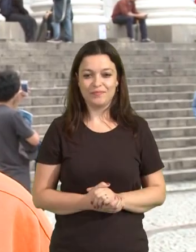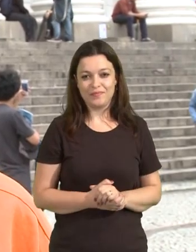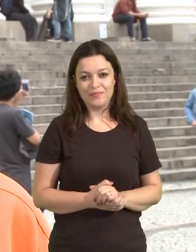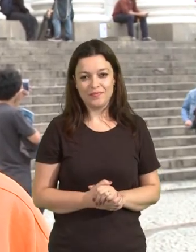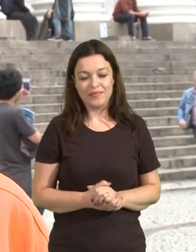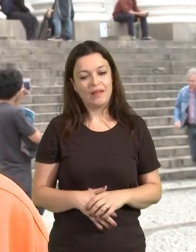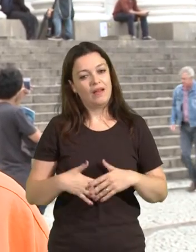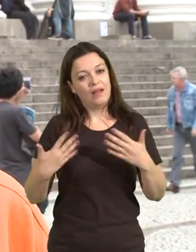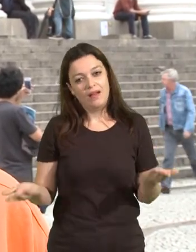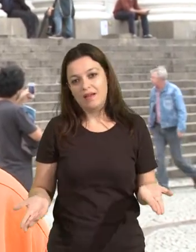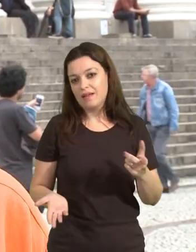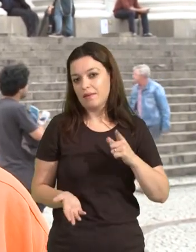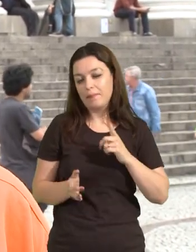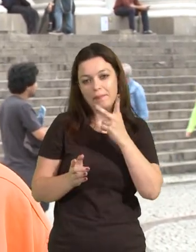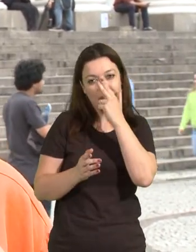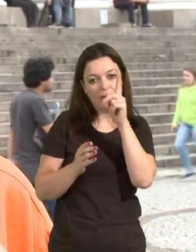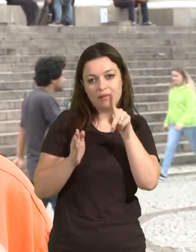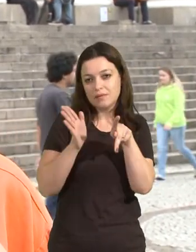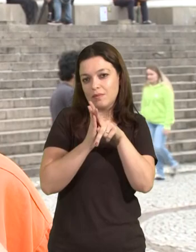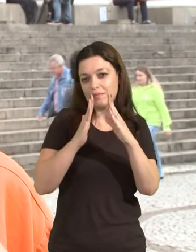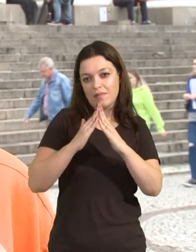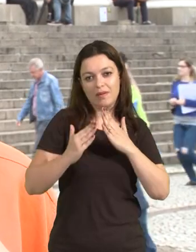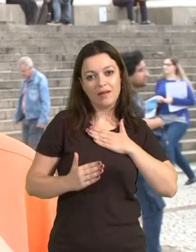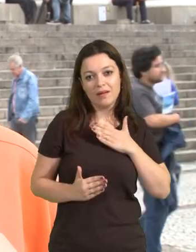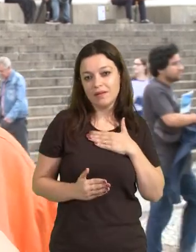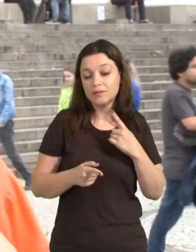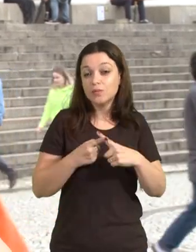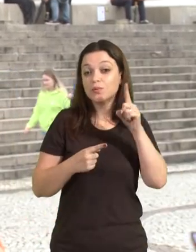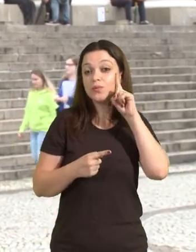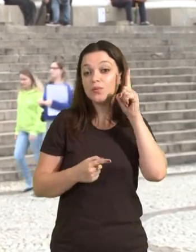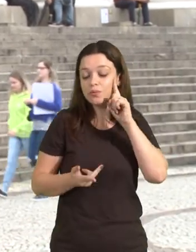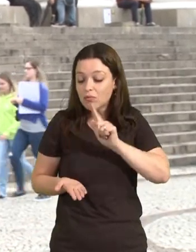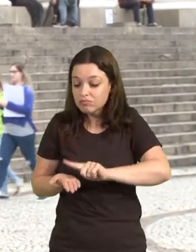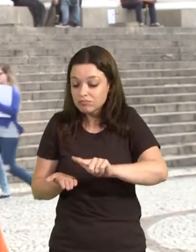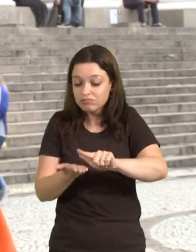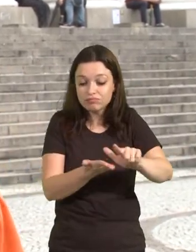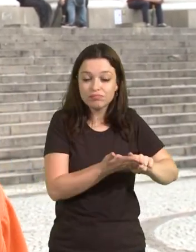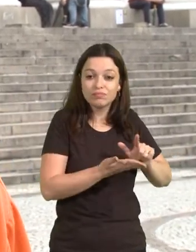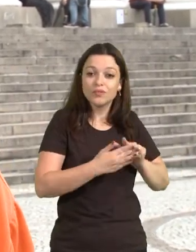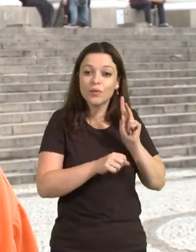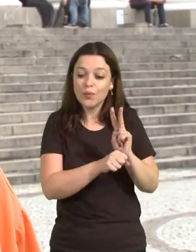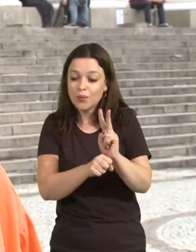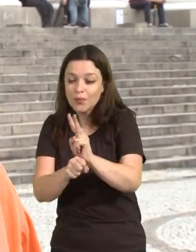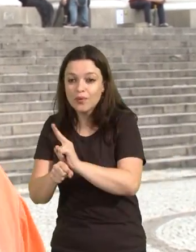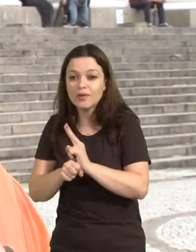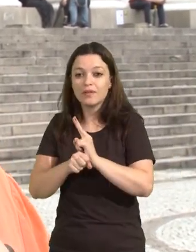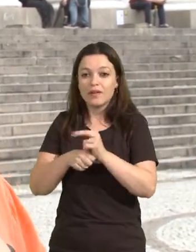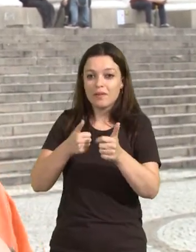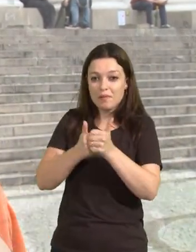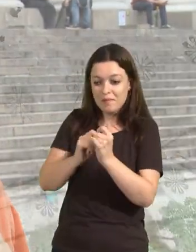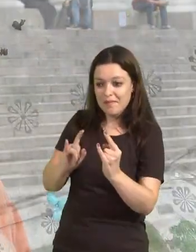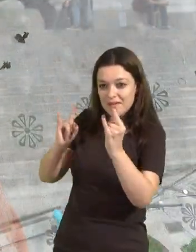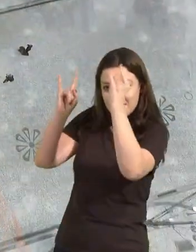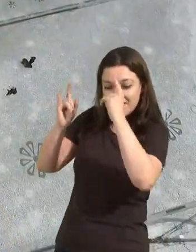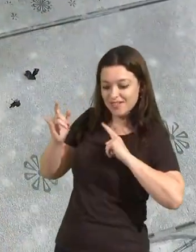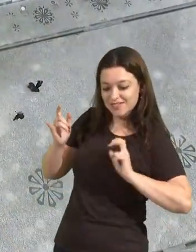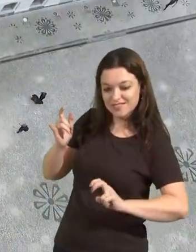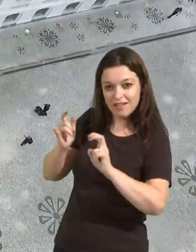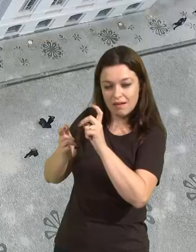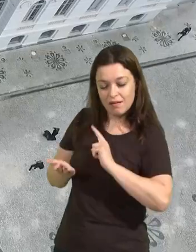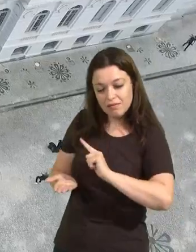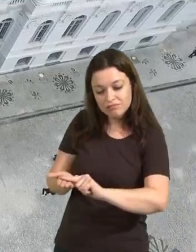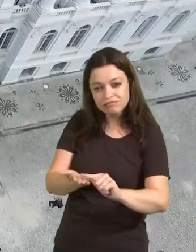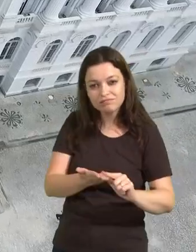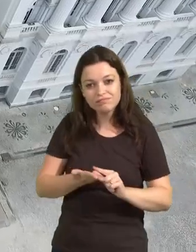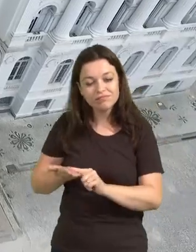Ah, eu considero como se fosse a minha casa, né? Todo dia eu estou aqui cuidando aí da escadaria do prédio aí.